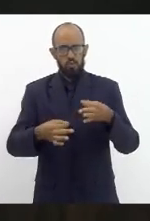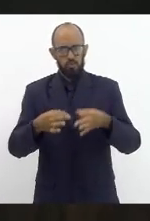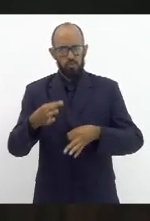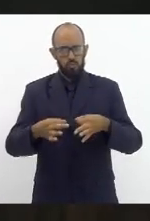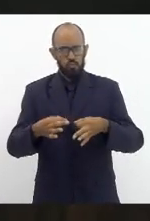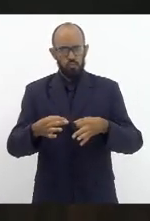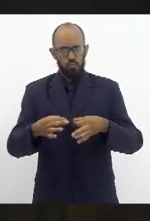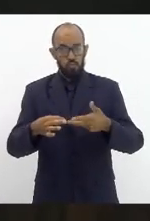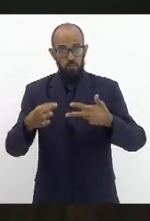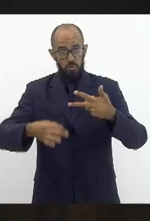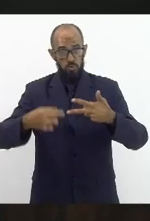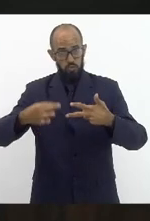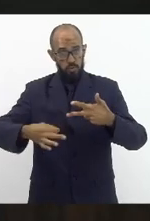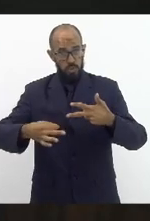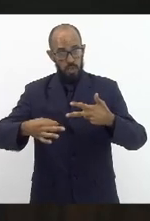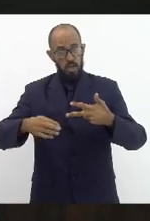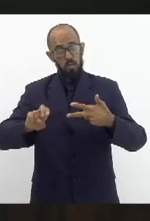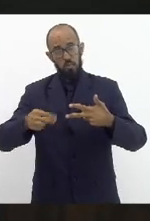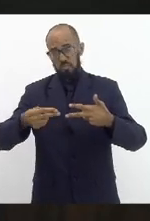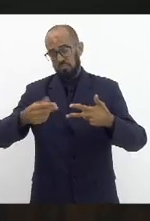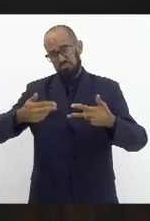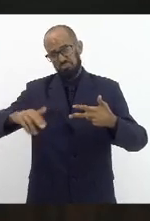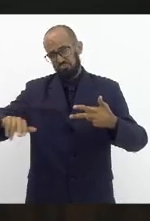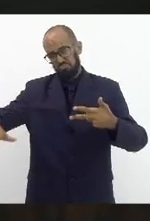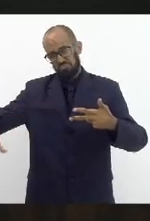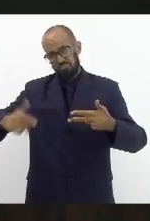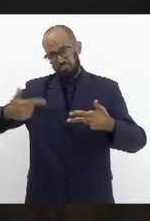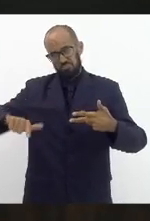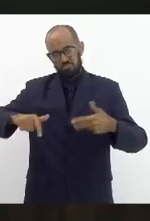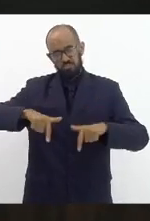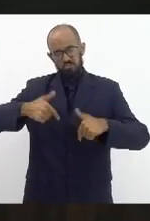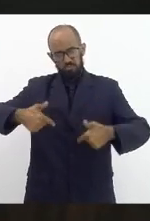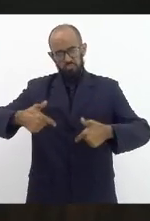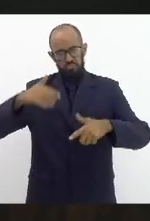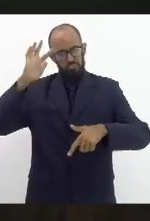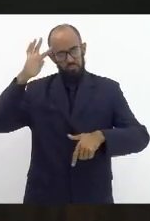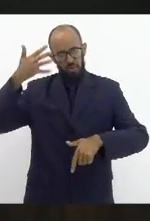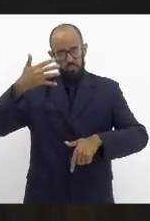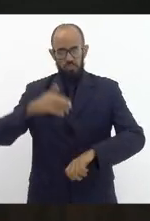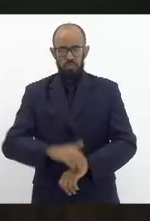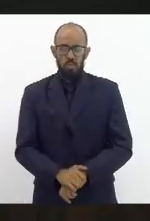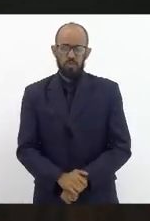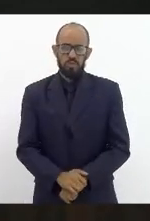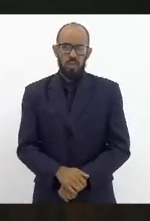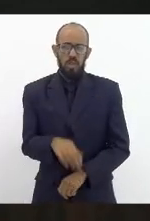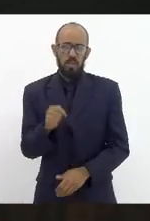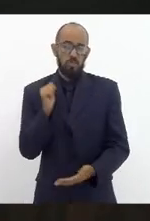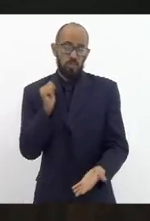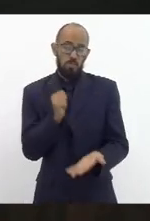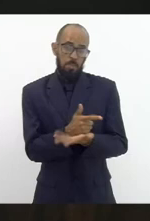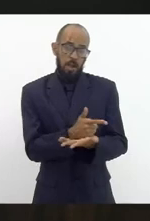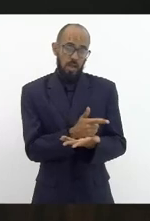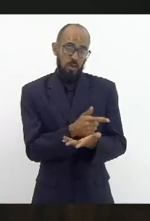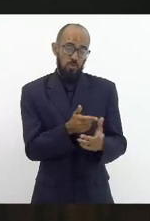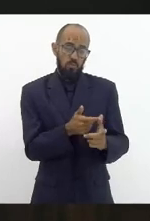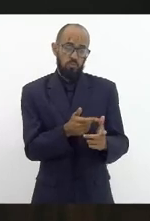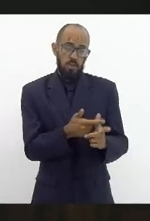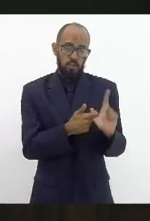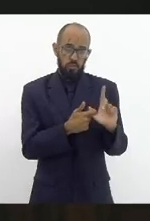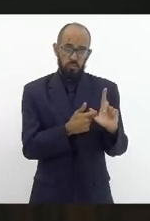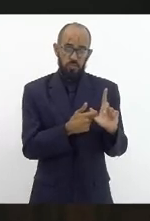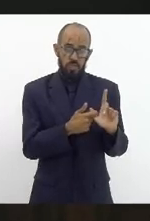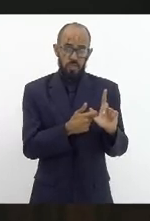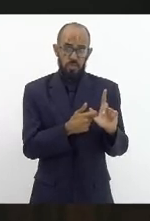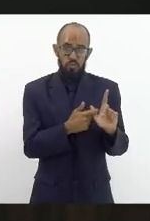o Estado paga uma conta de gestões que não foram felizes, né? Logicamente que